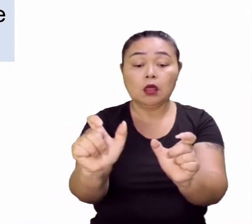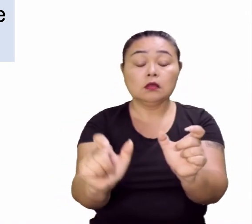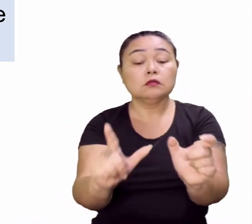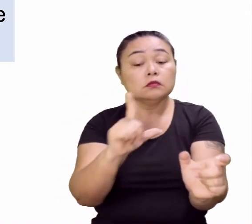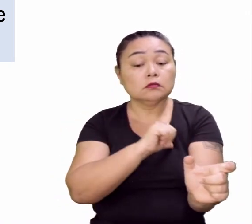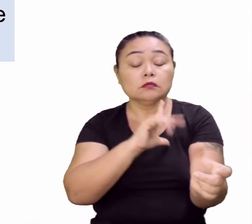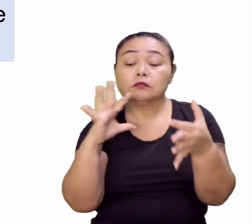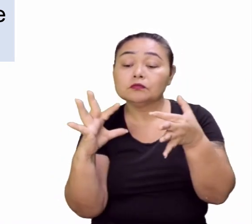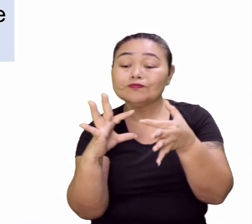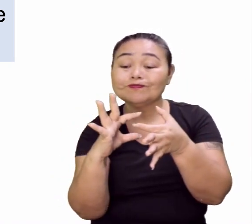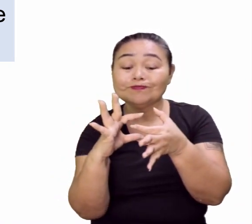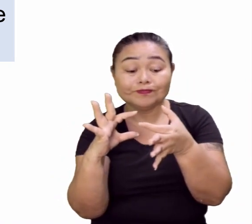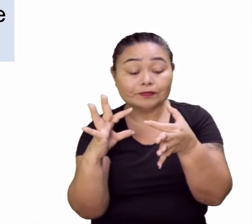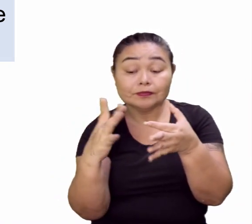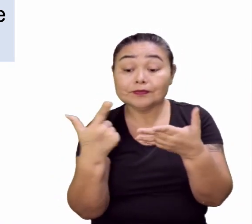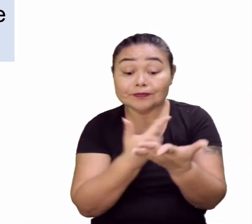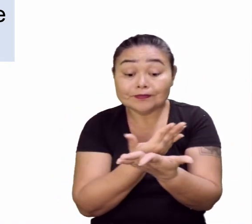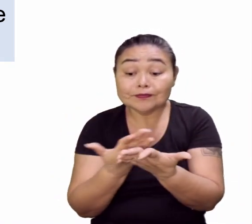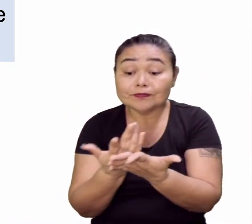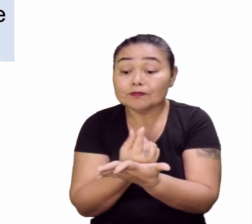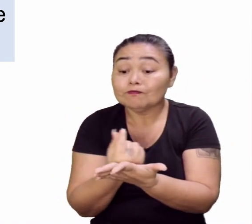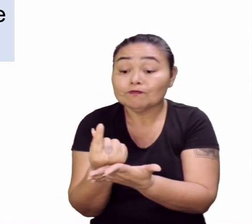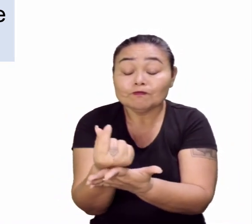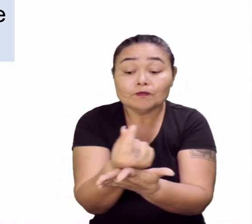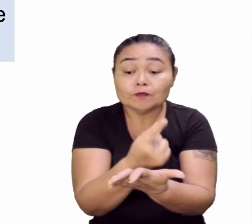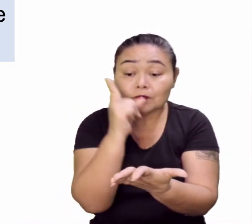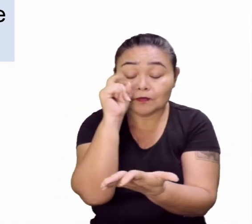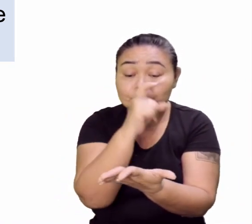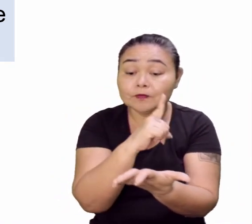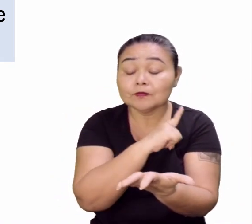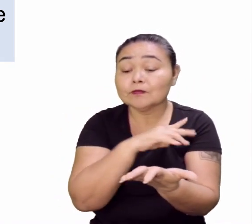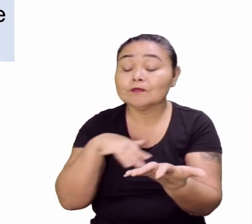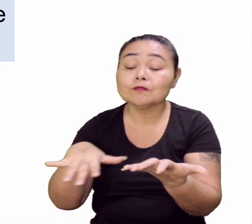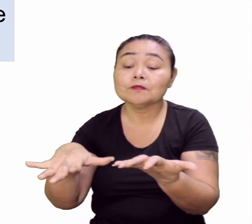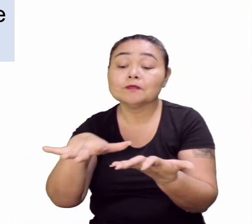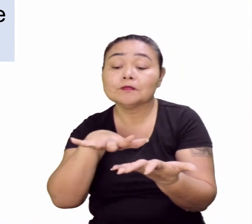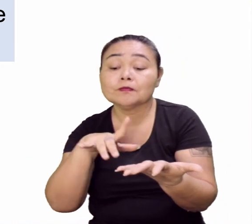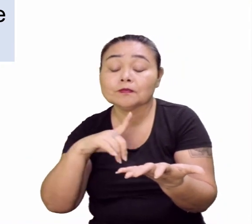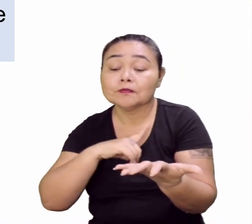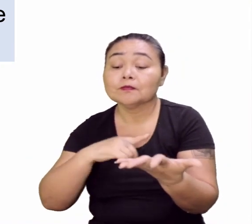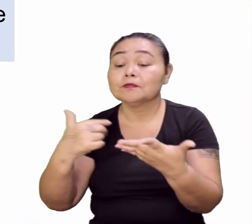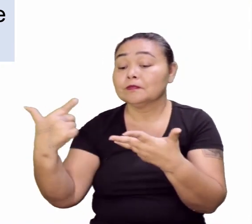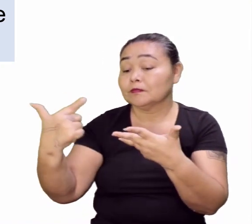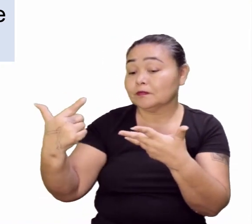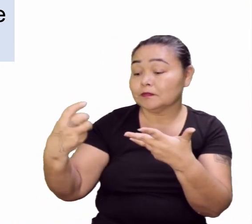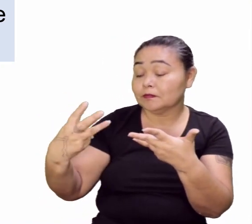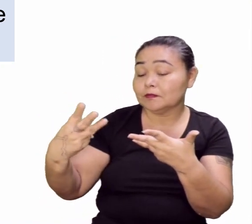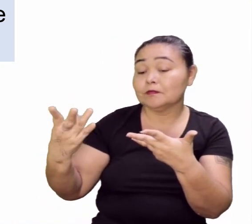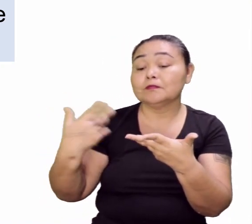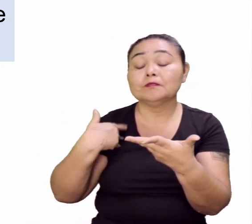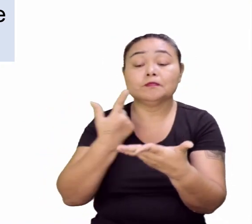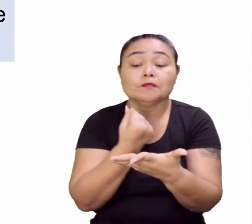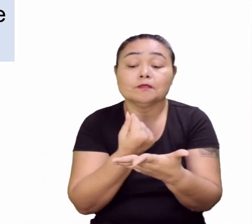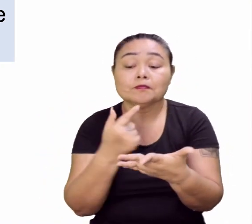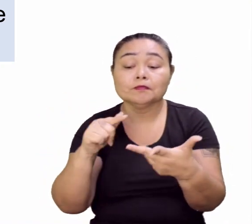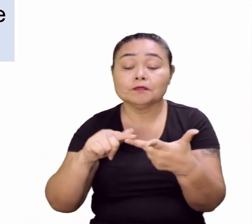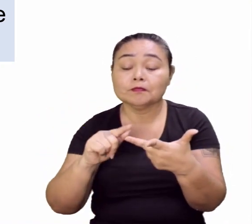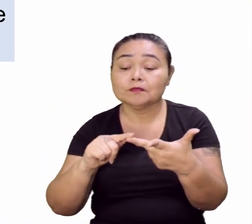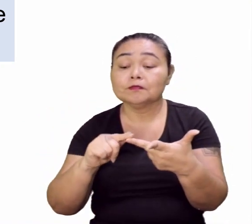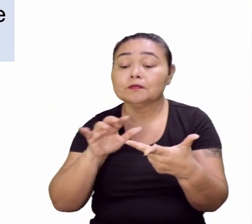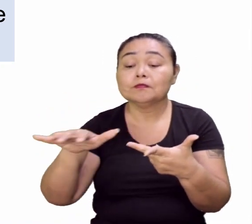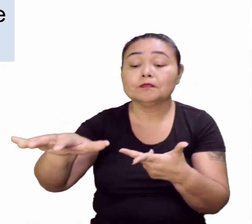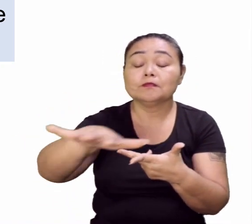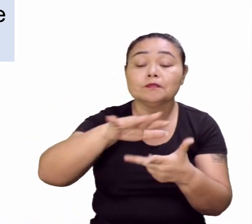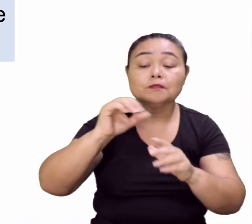existe uma complexa economia, baseada em setor terciário, terciarização da economia, um